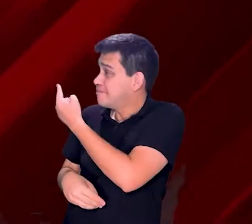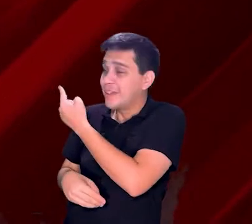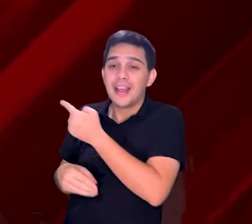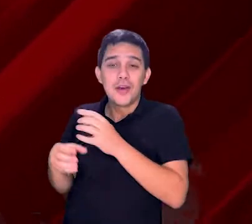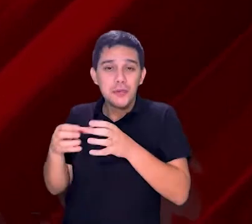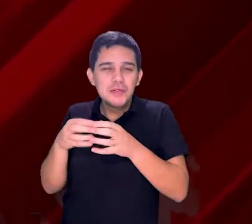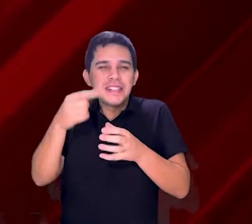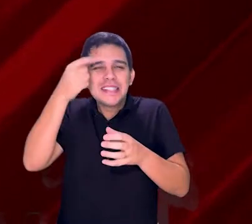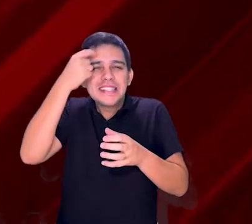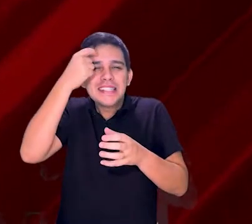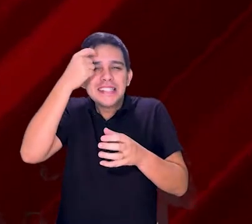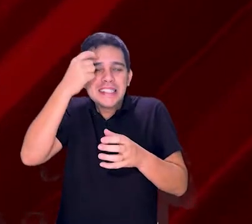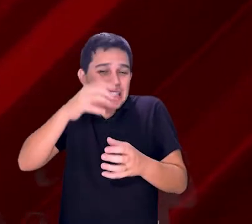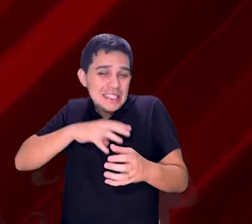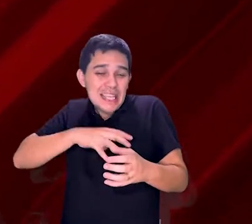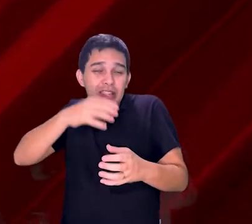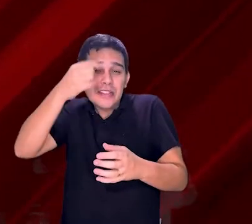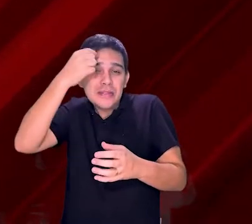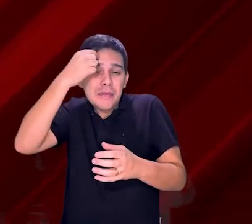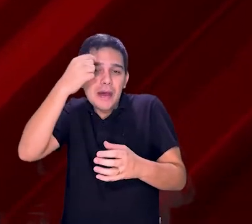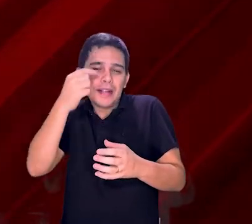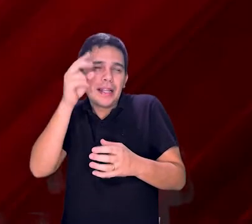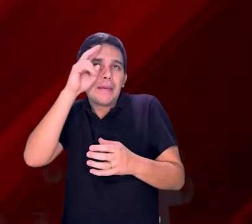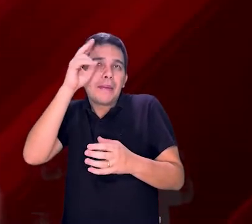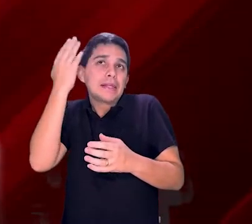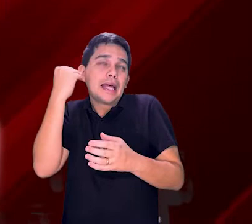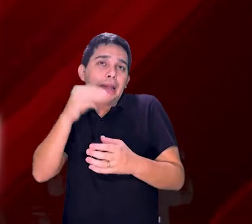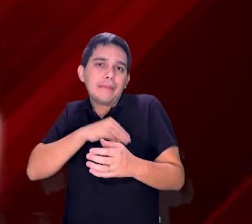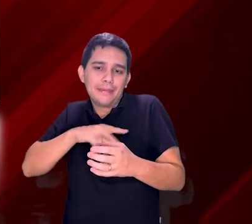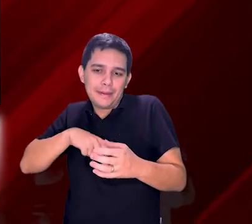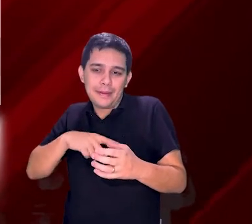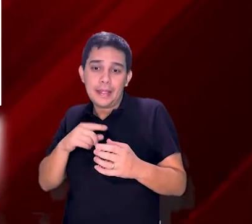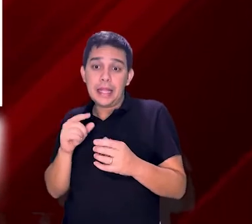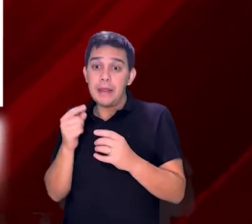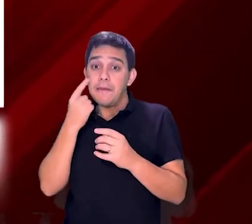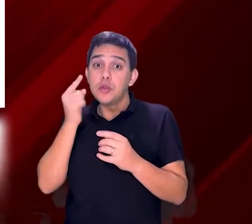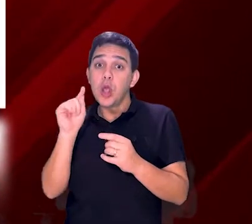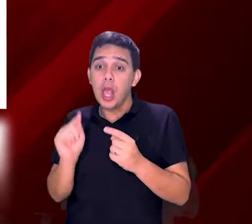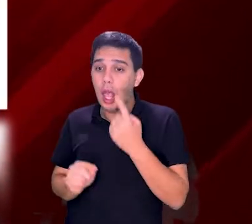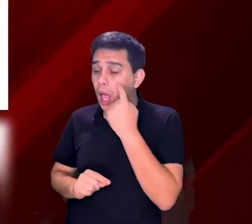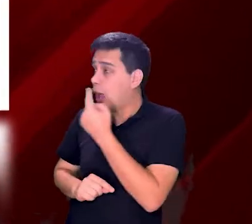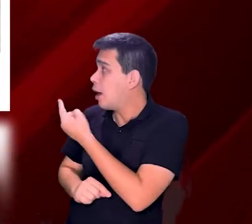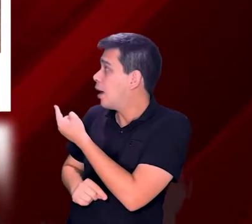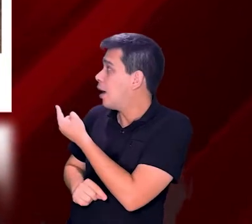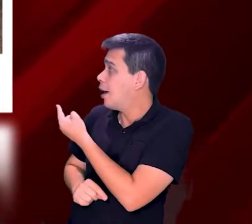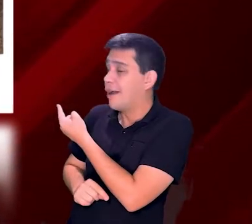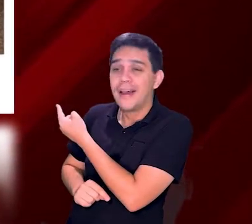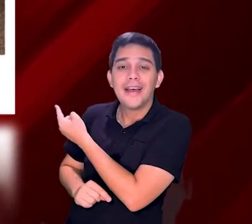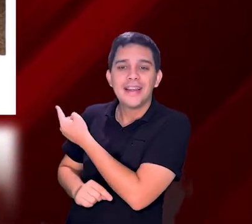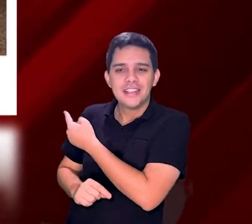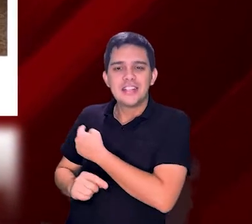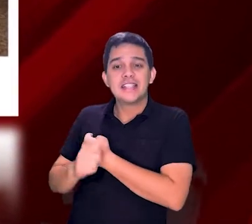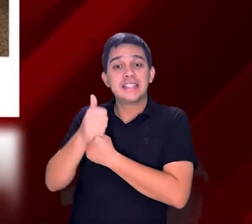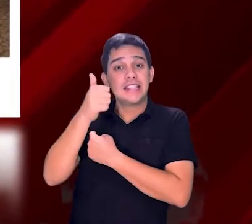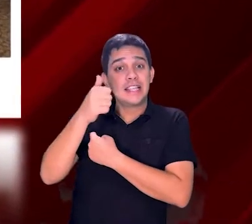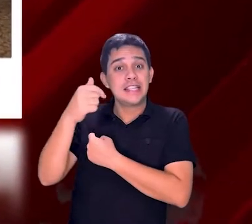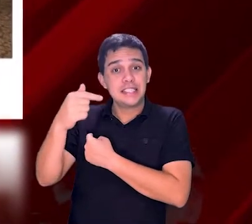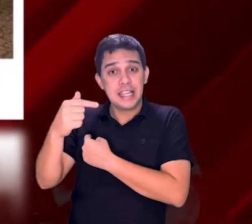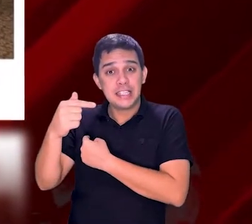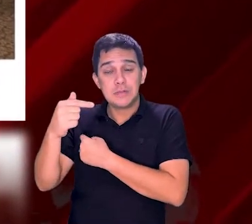Júnior, o CDM-MPRJ, realizou a gravação da 17ª edição do